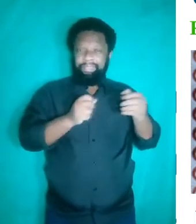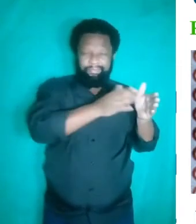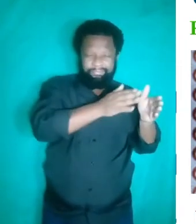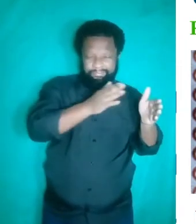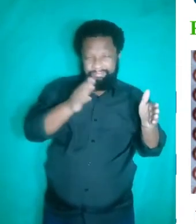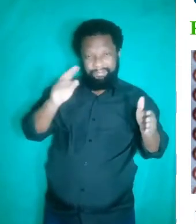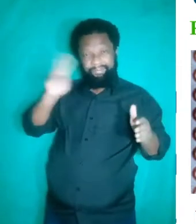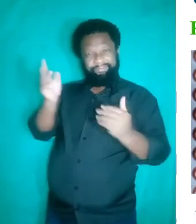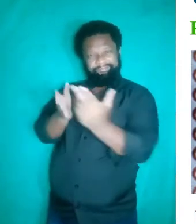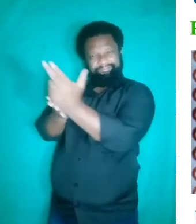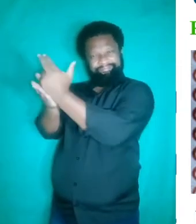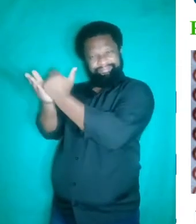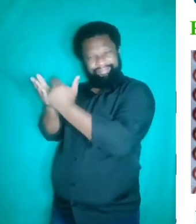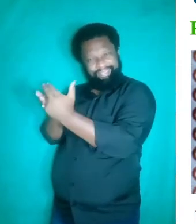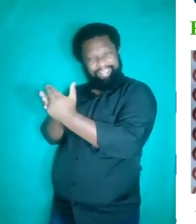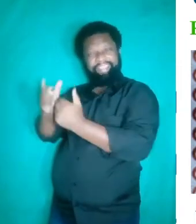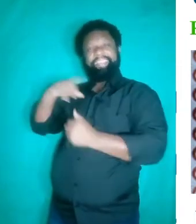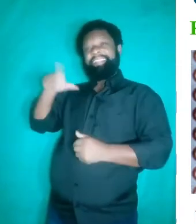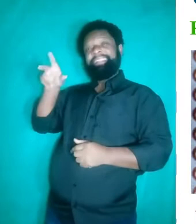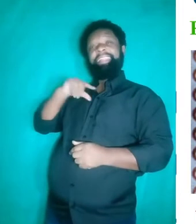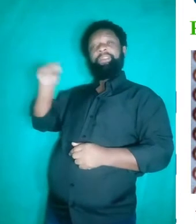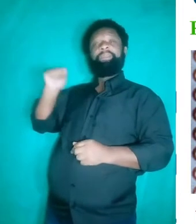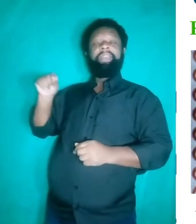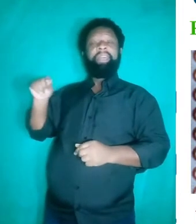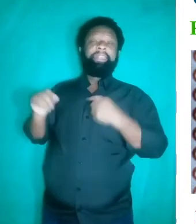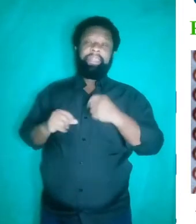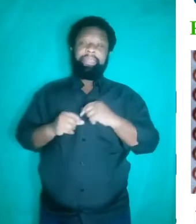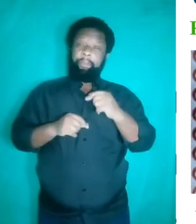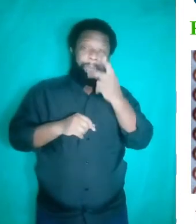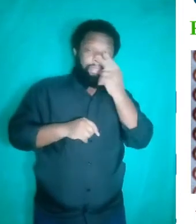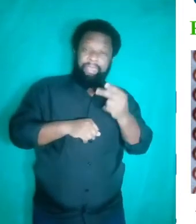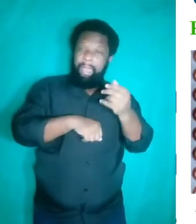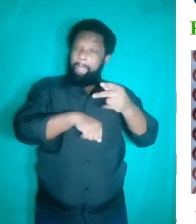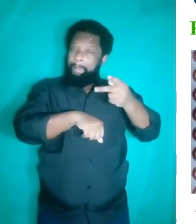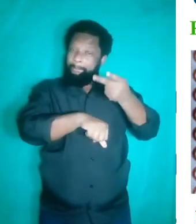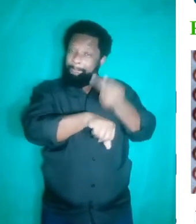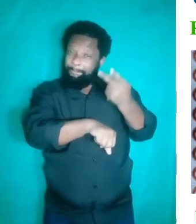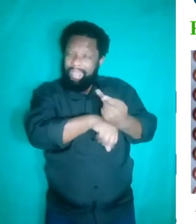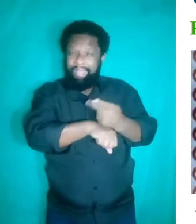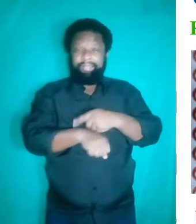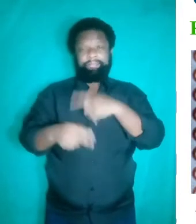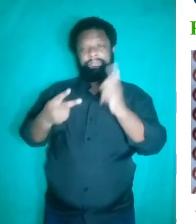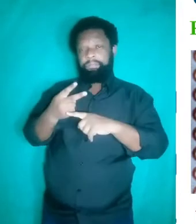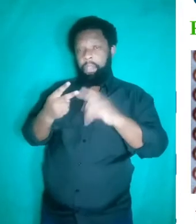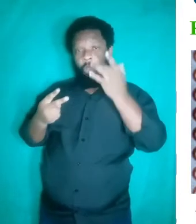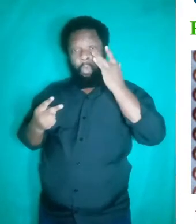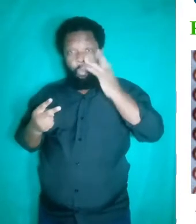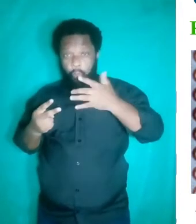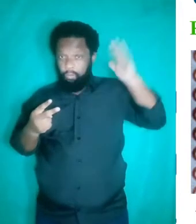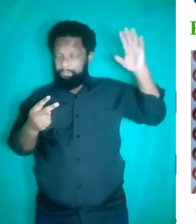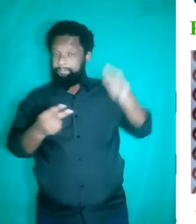que tem várias tarjinhas nele. E observem que aqui, ó, temos tarjas prateadas e tarjas douradas,